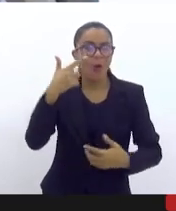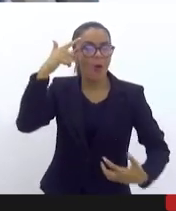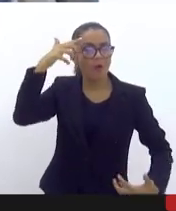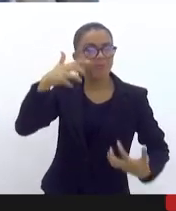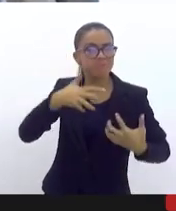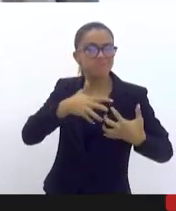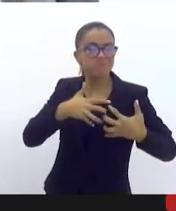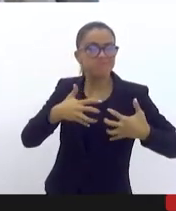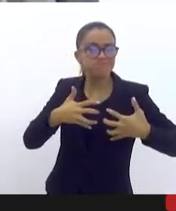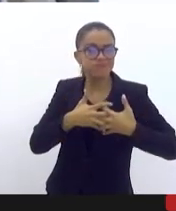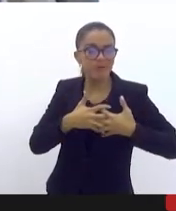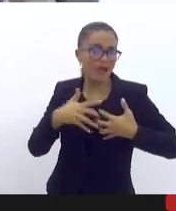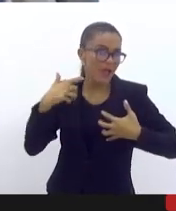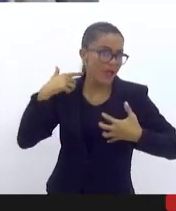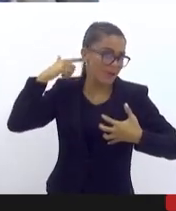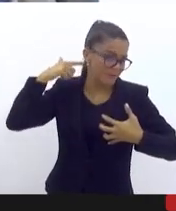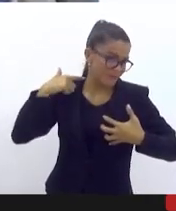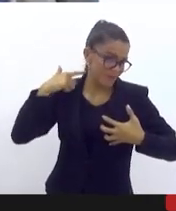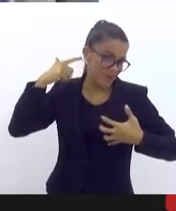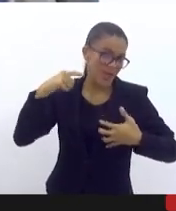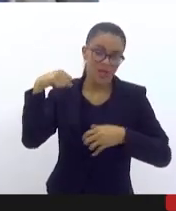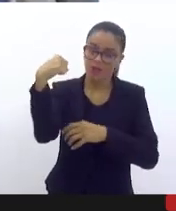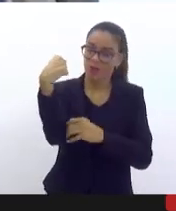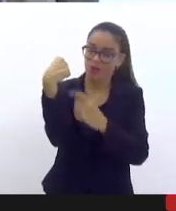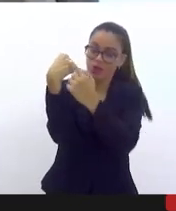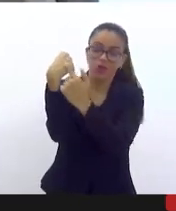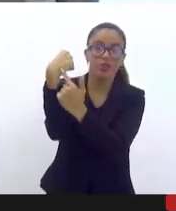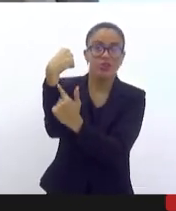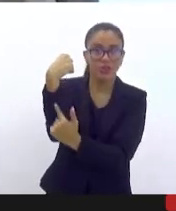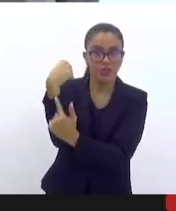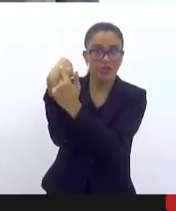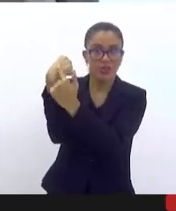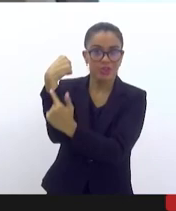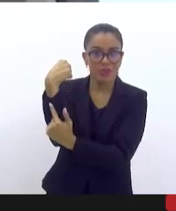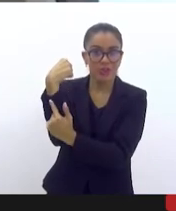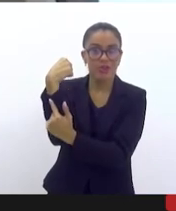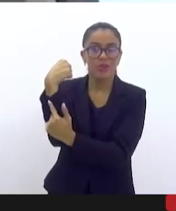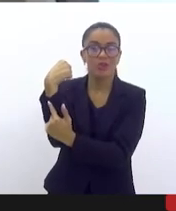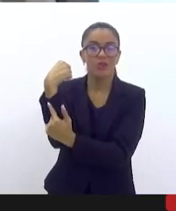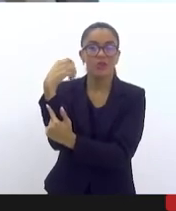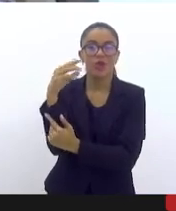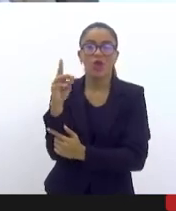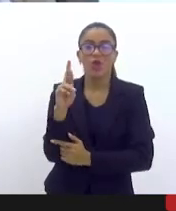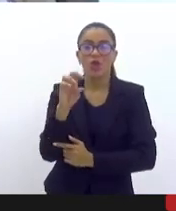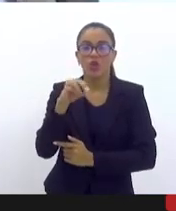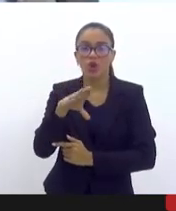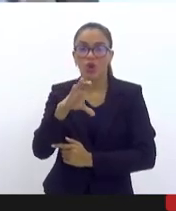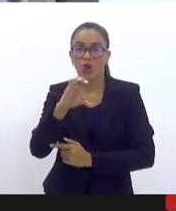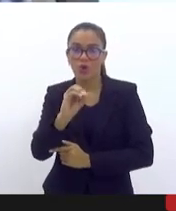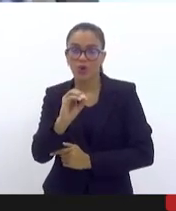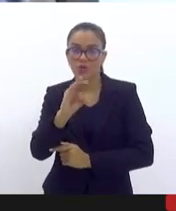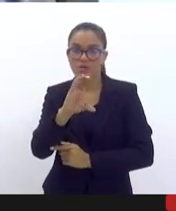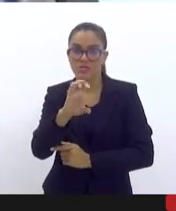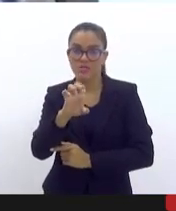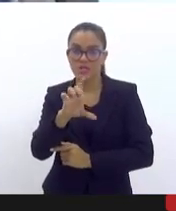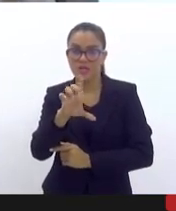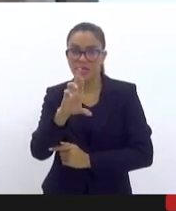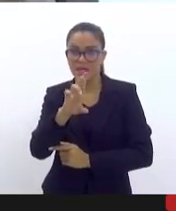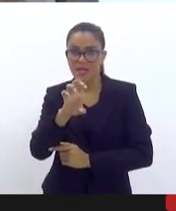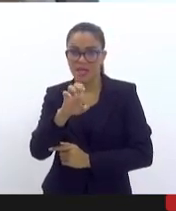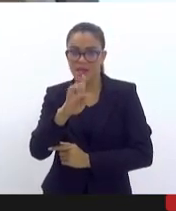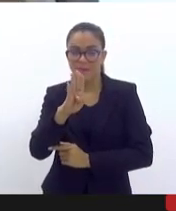cardíacos que ficam numa região chamada tronco cerebral a maconha não é uma substância letal